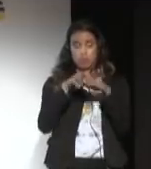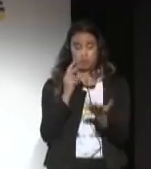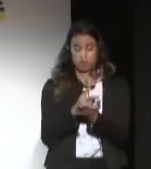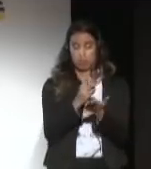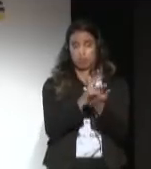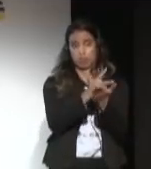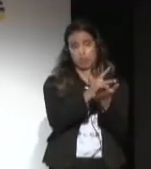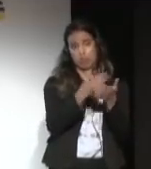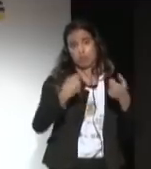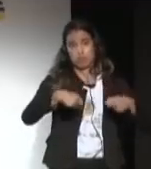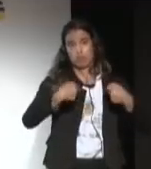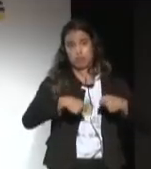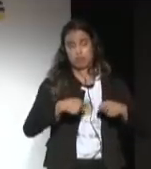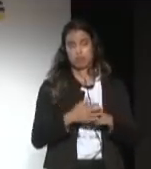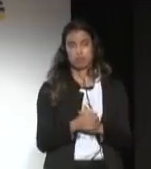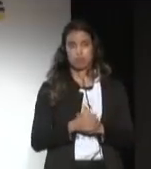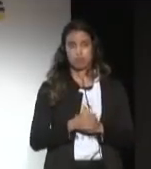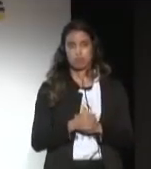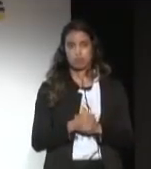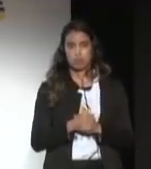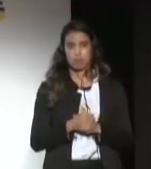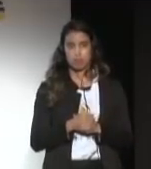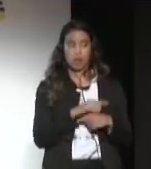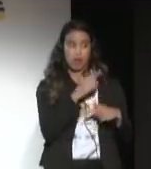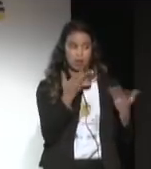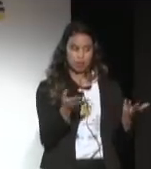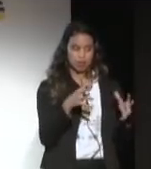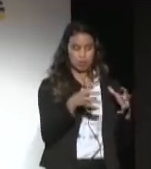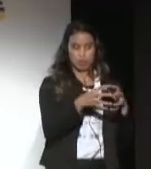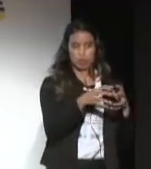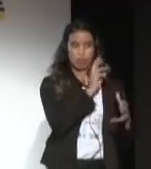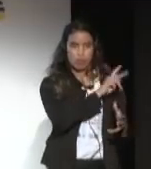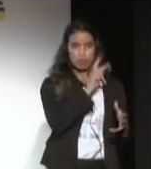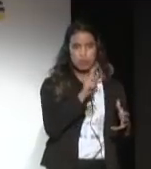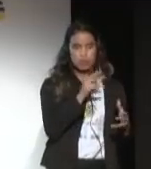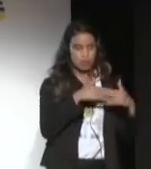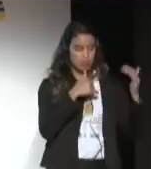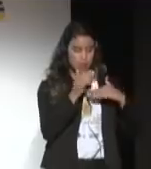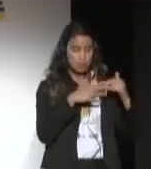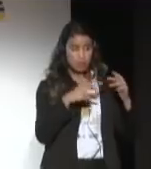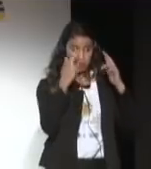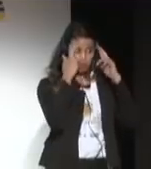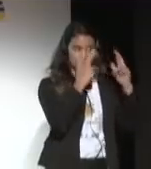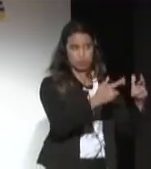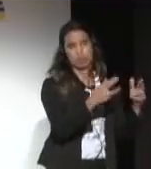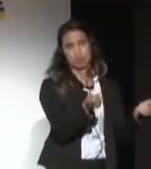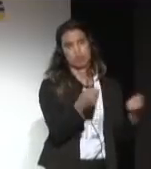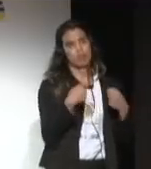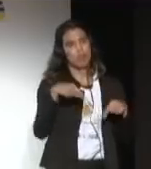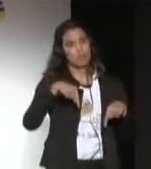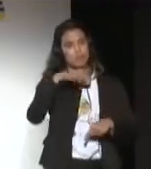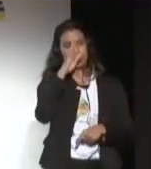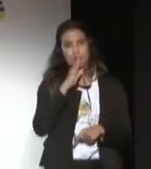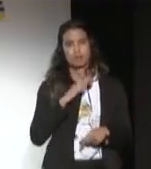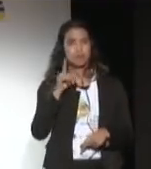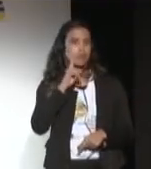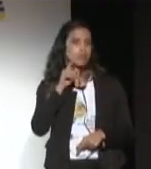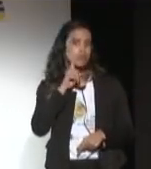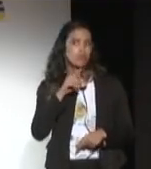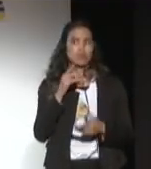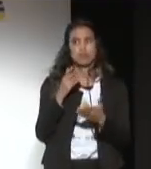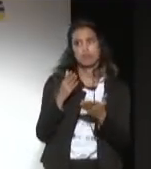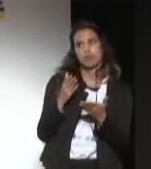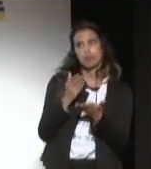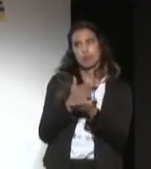ter realmente um corpo docente capacitado e respeitado. E isso é um dilema que o Brasil, os Estados Unidos e